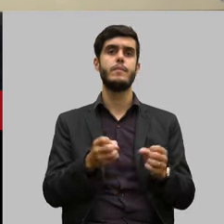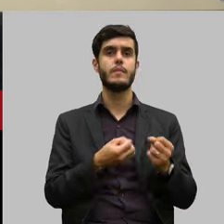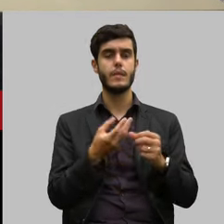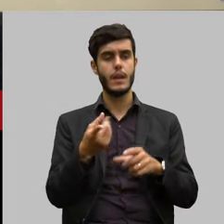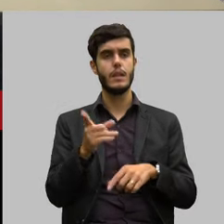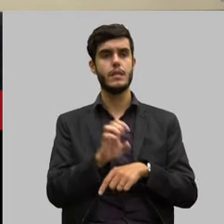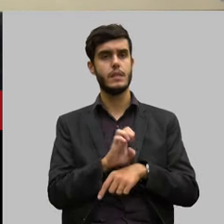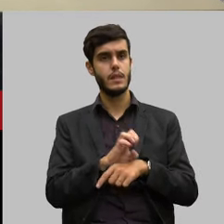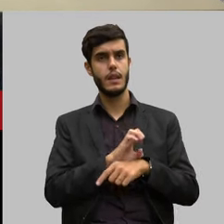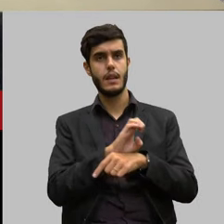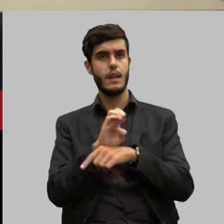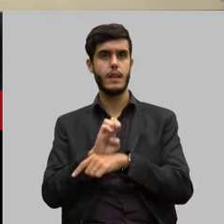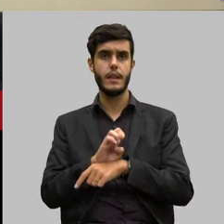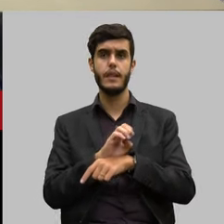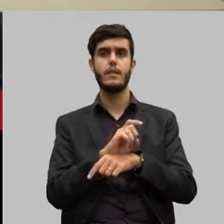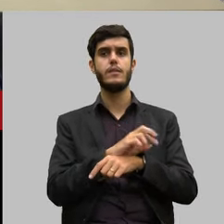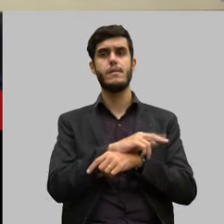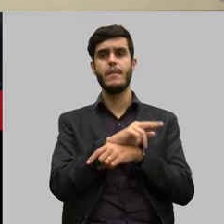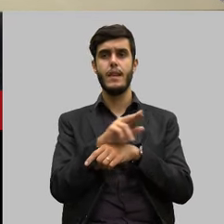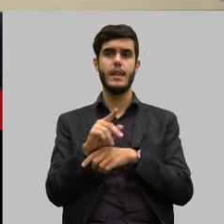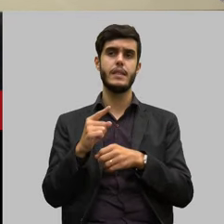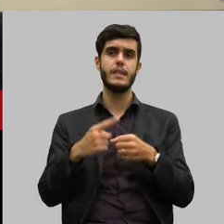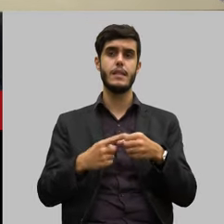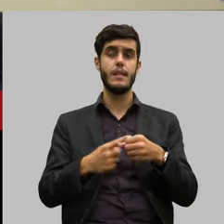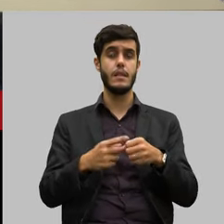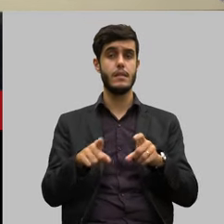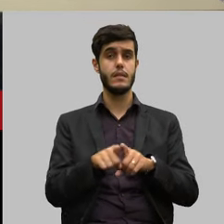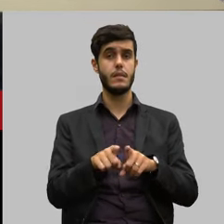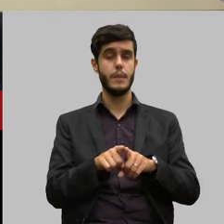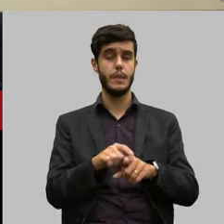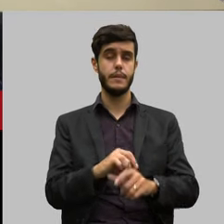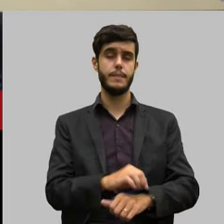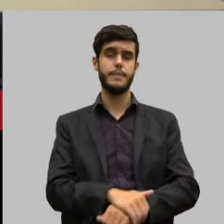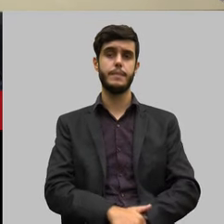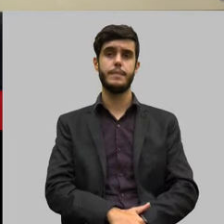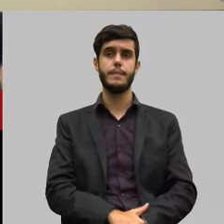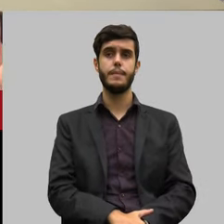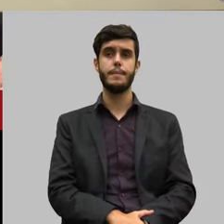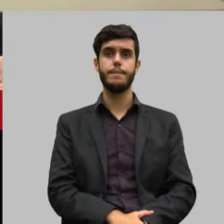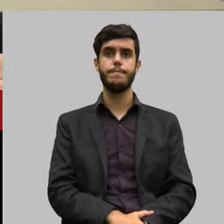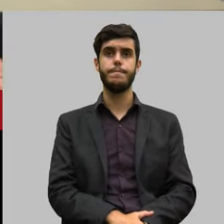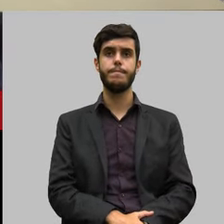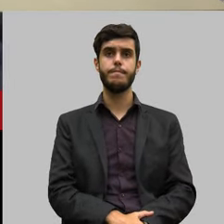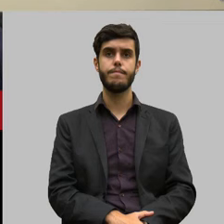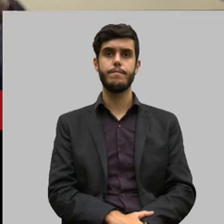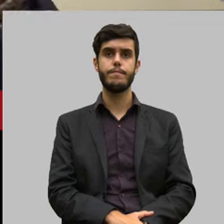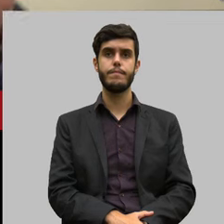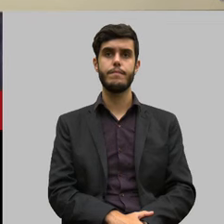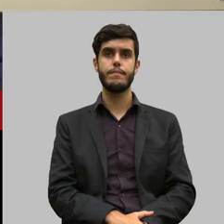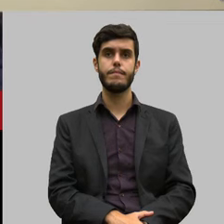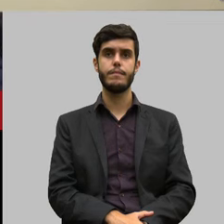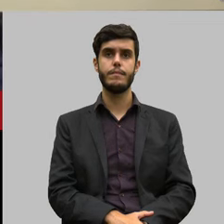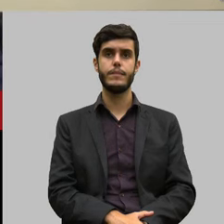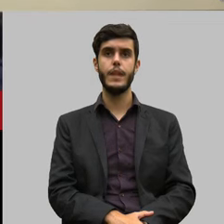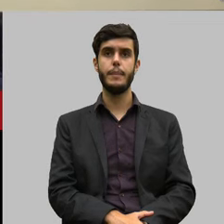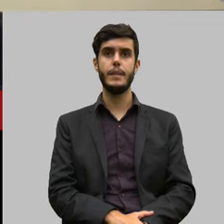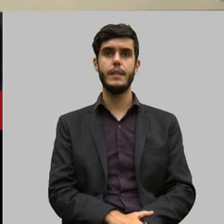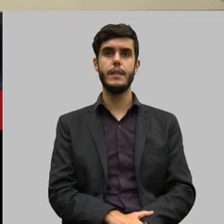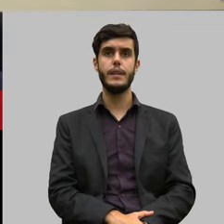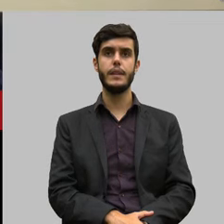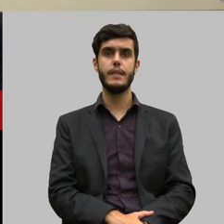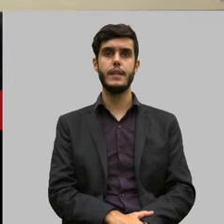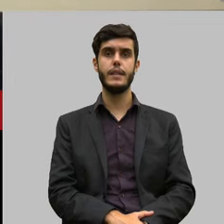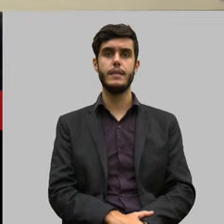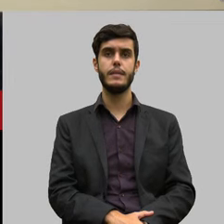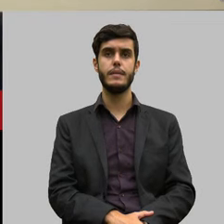várias cidades do Estado também ao mesmo tempo comentou que ah tem uma determinada obra Ah é obra